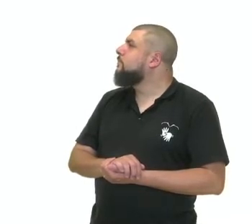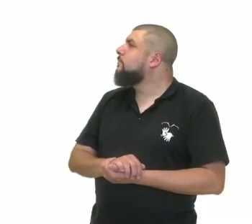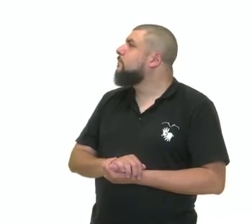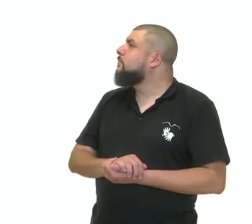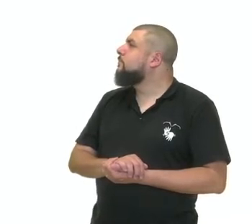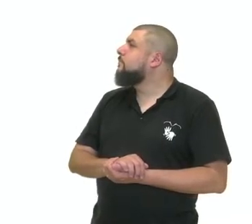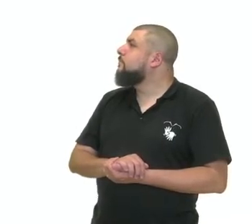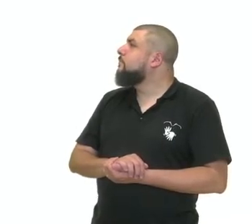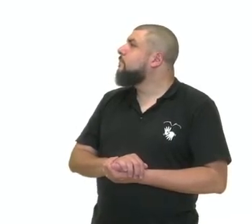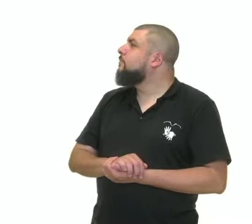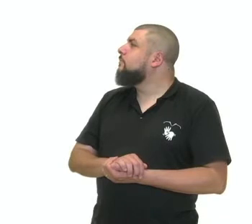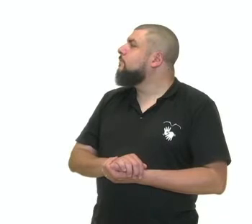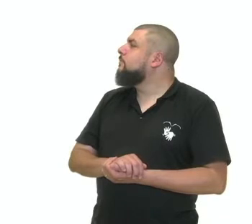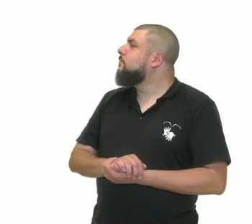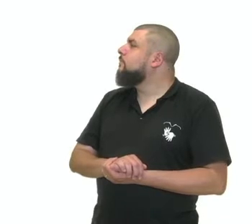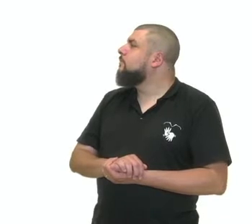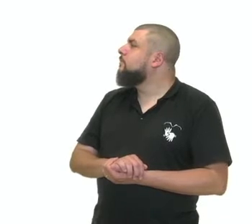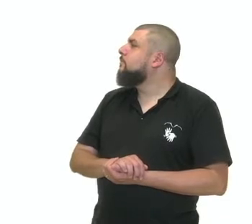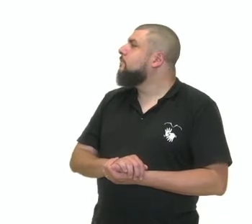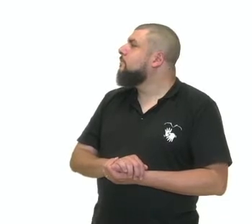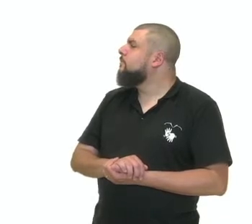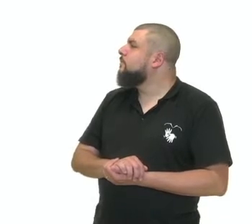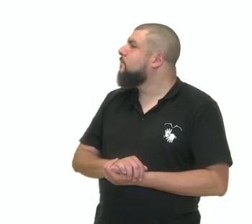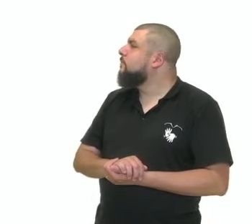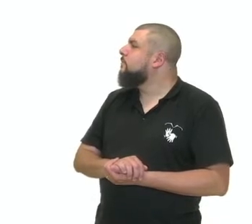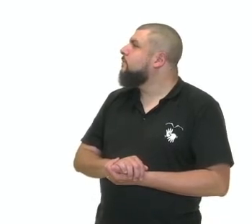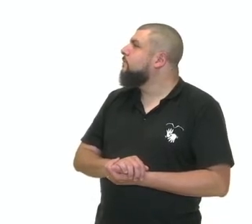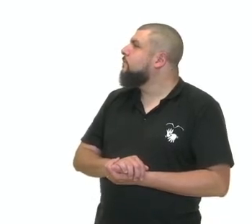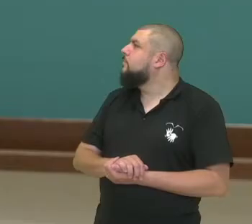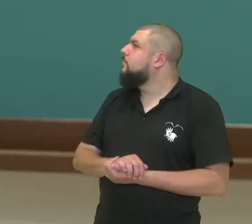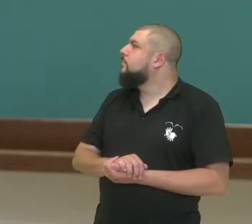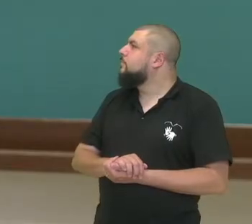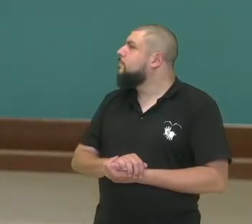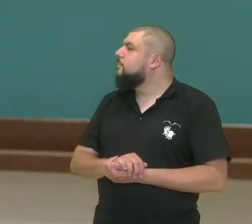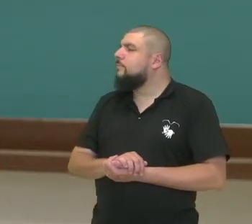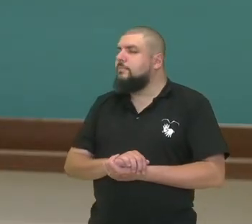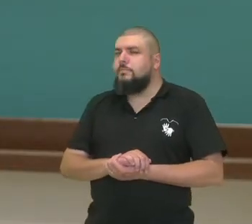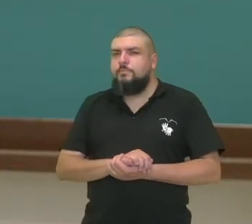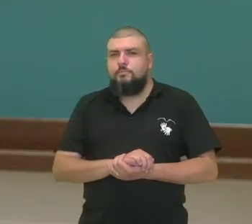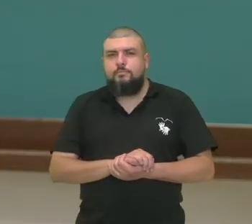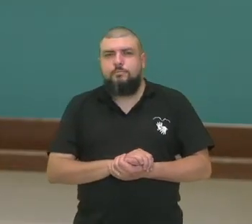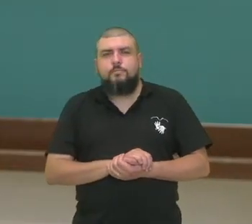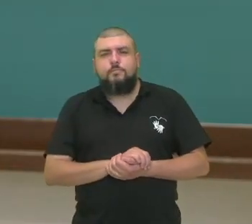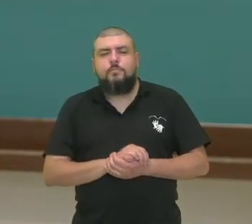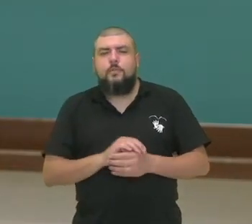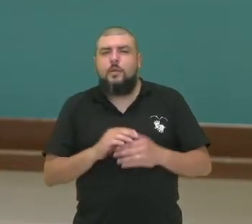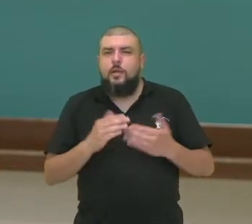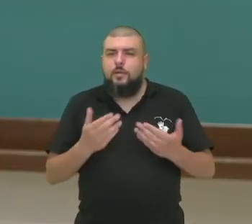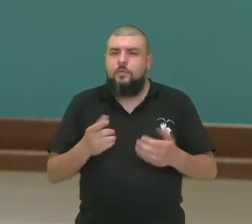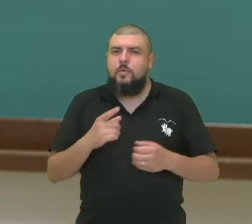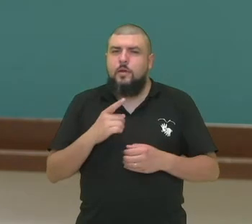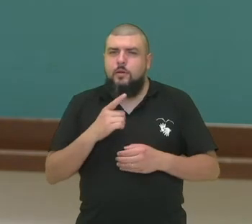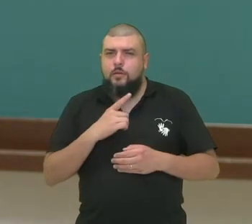2457, de 31 de março de 1947. Então, a gente tem o compositor, aquele que vai escrever a letra,